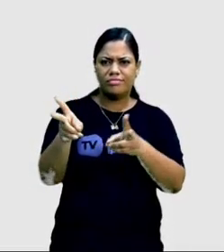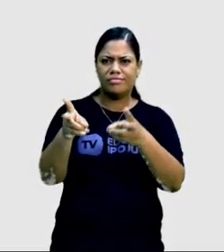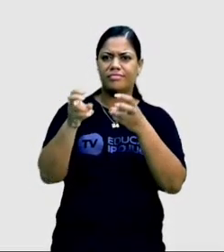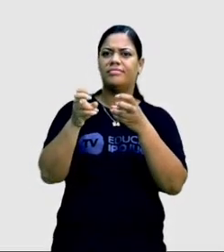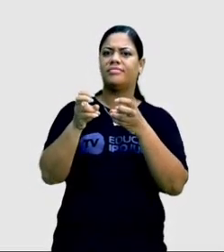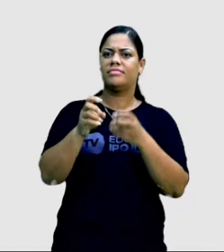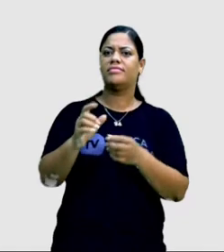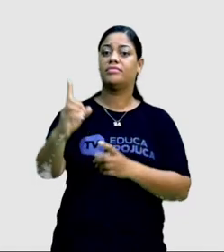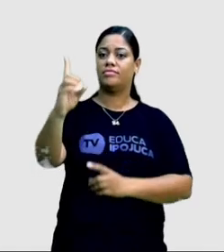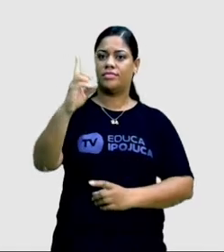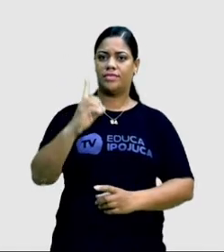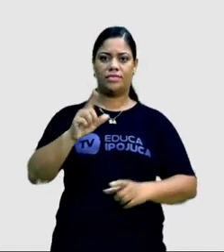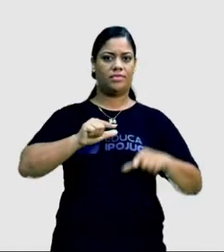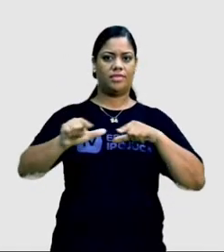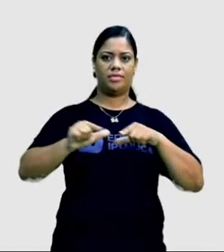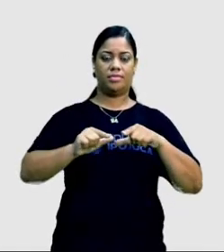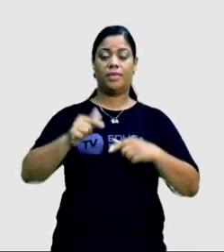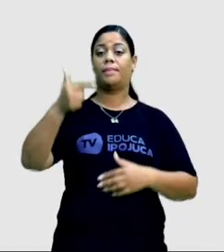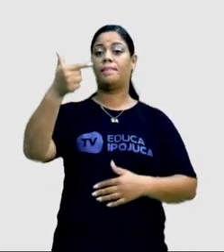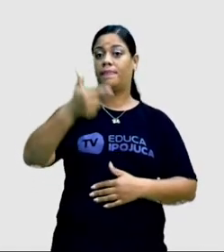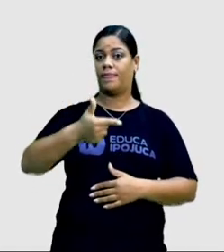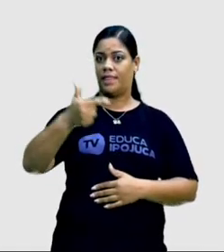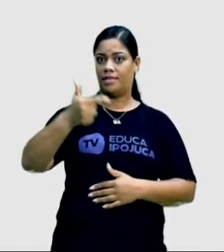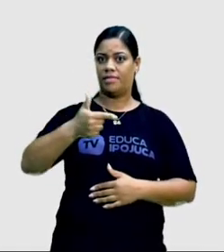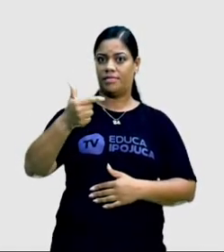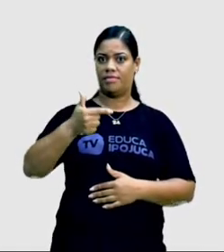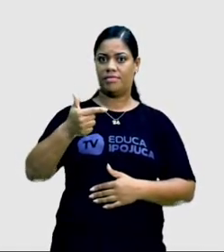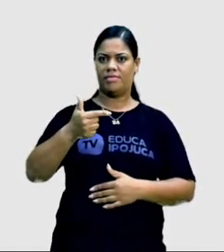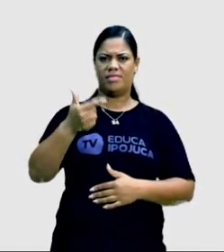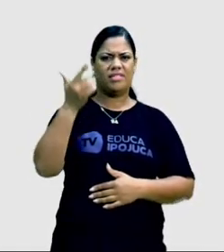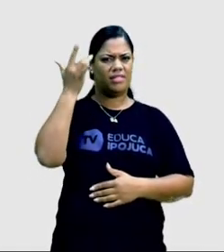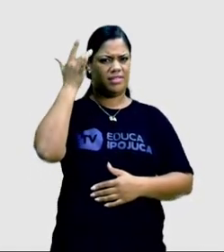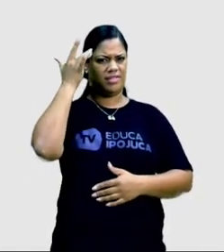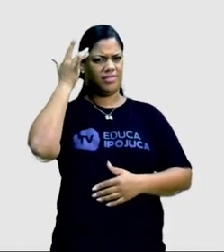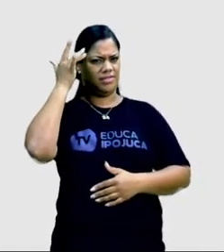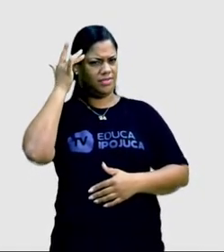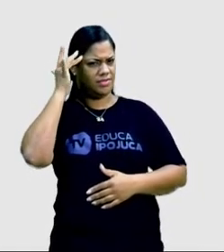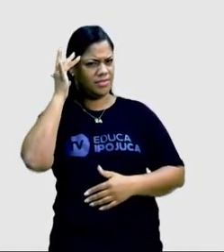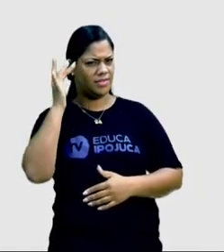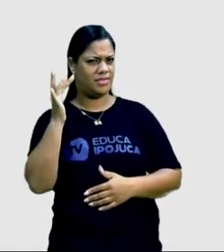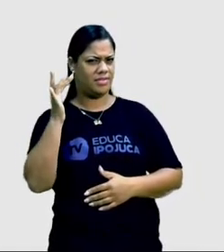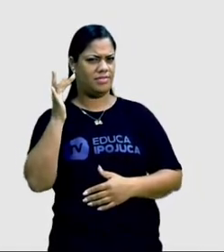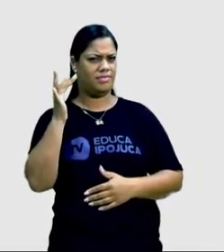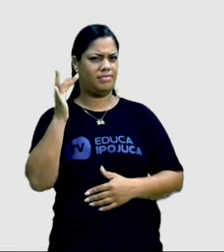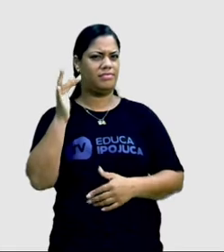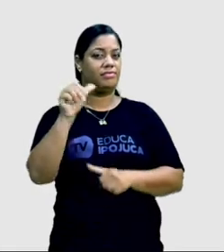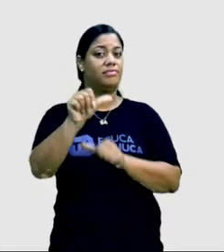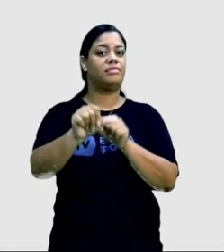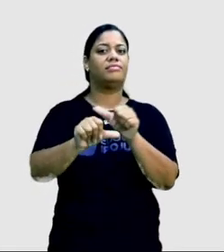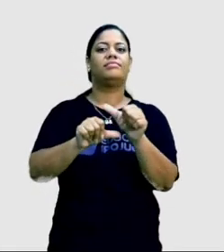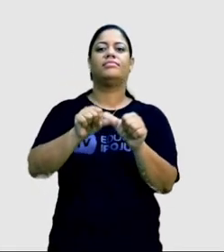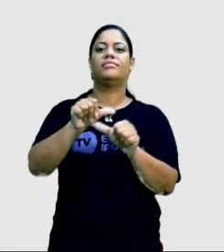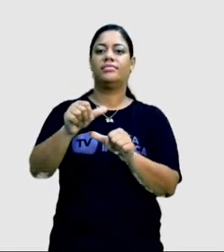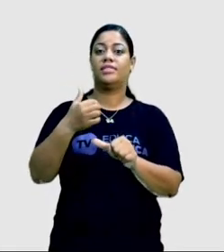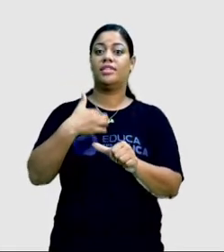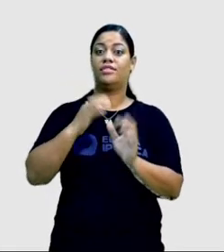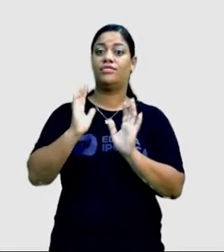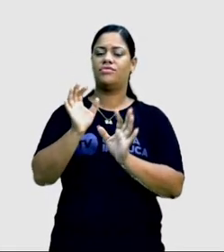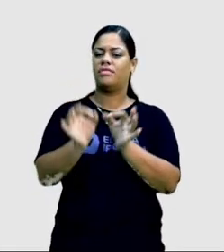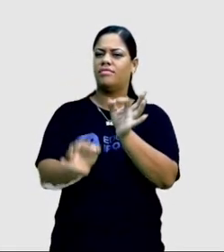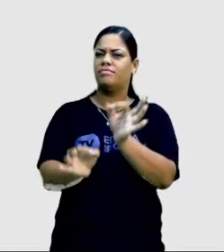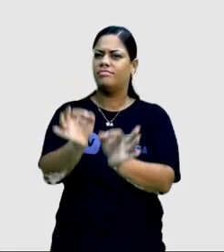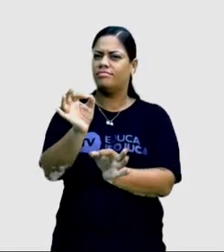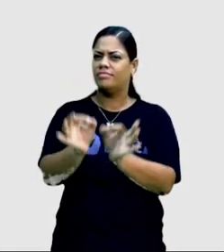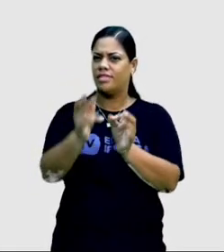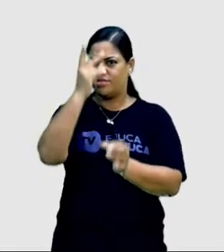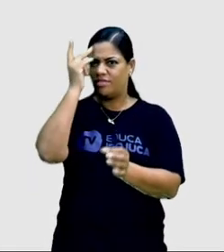que ele não veio trabalhar. Na segunda, quando eu falo estranhamente, eu já mudei o sentido da frase. Eu estou já